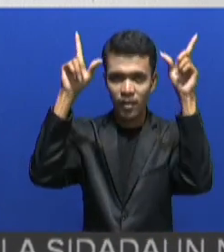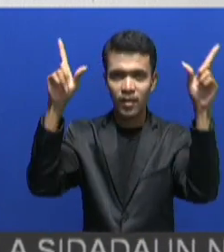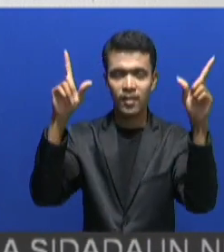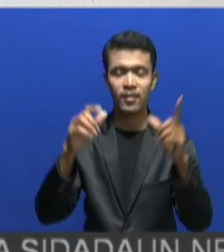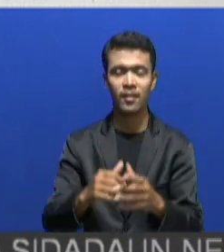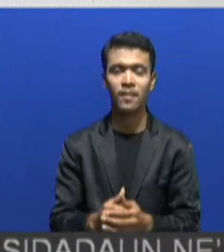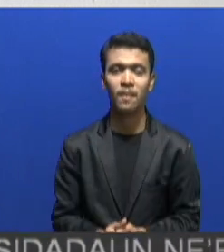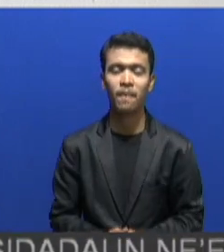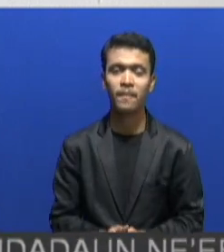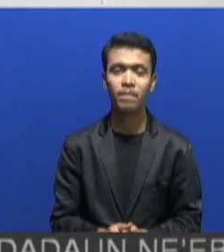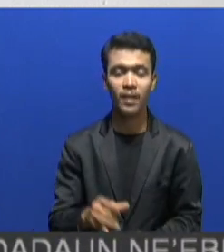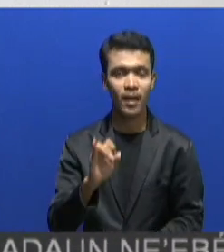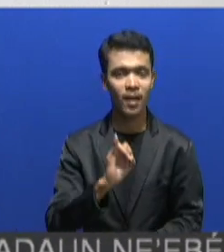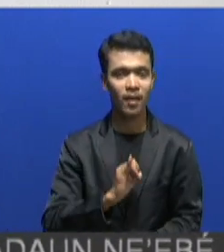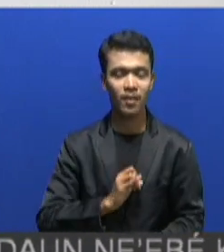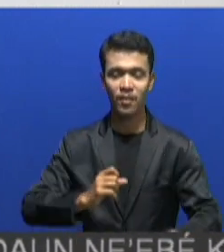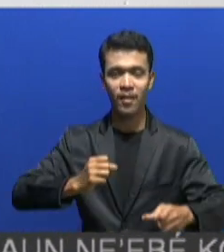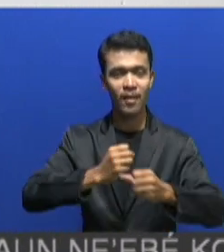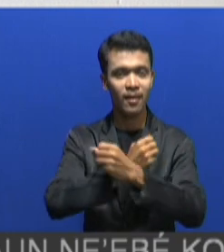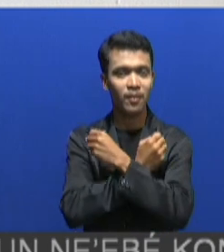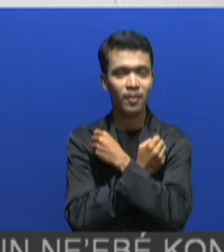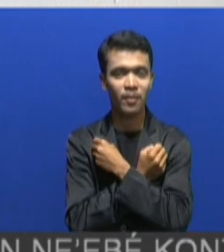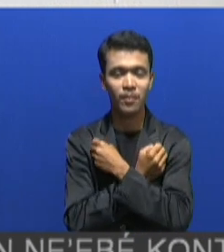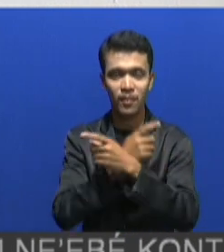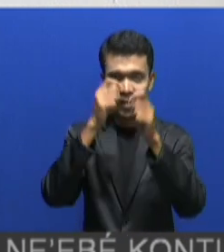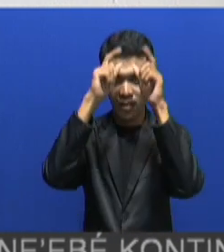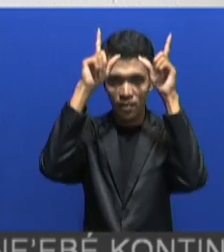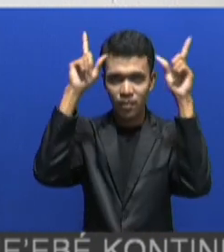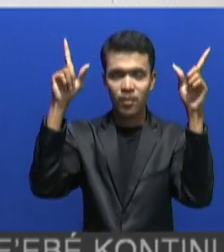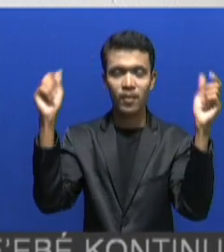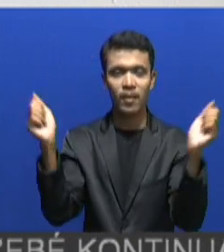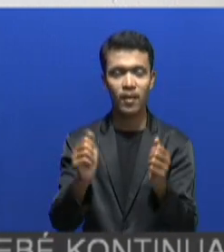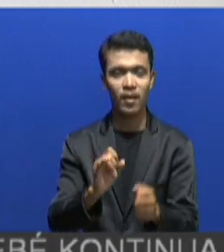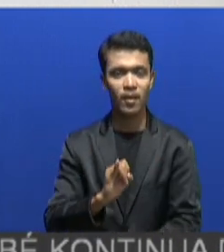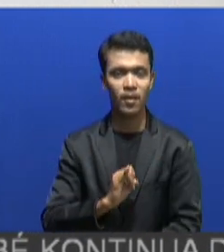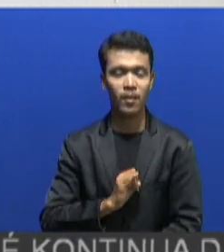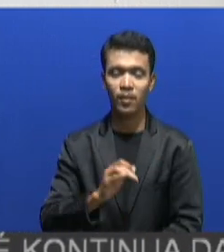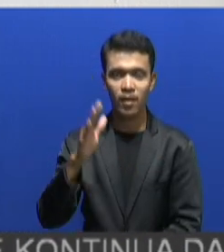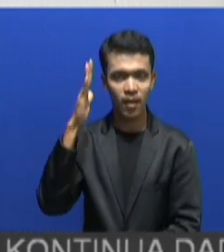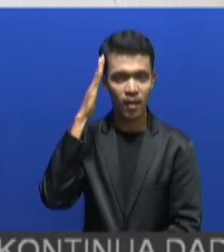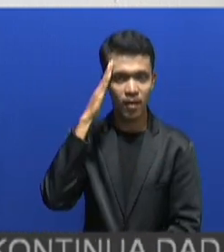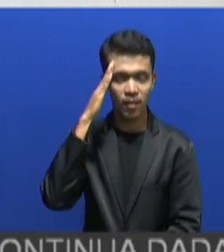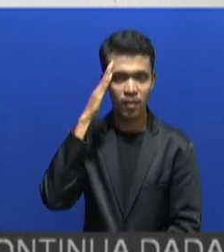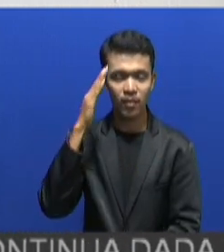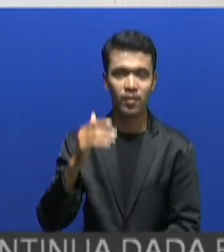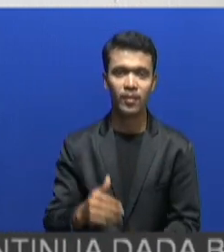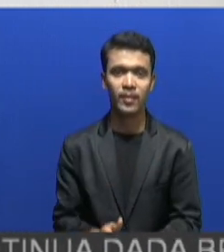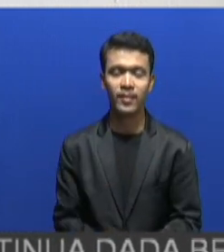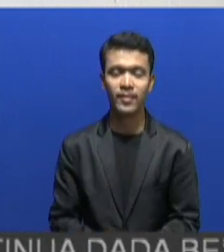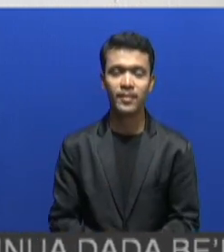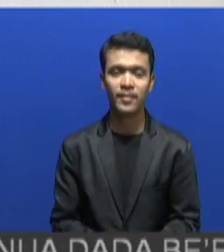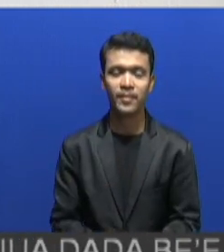hau hadomi Timor, hau iha saudades, hau hemu nuben karik.